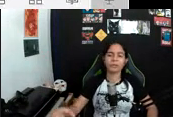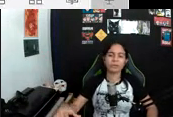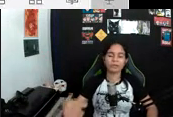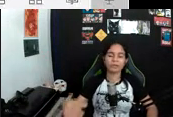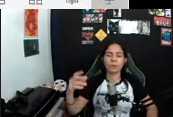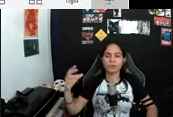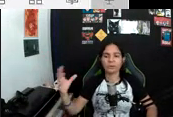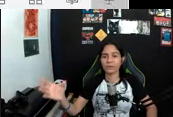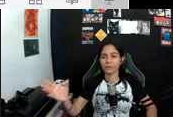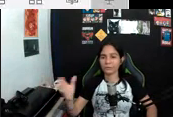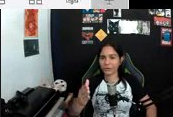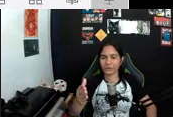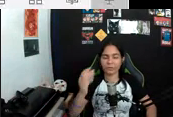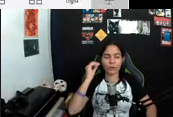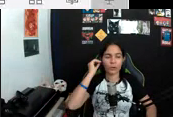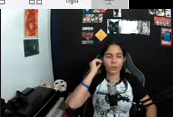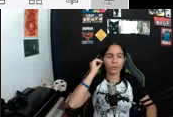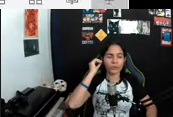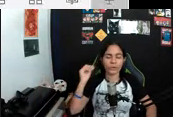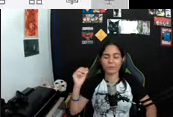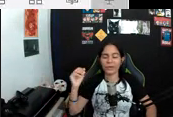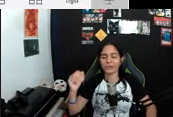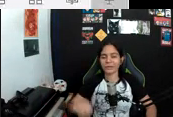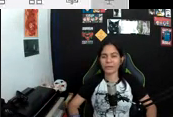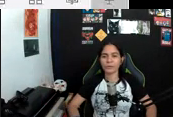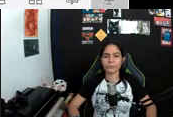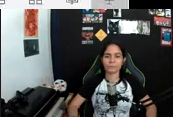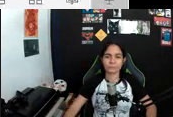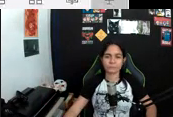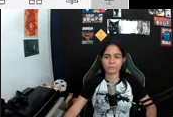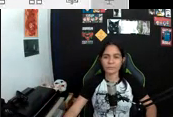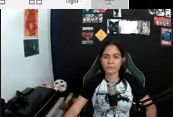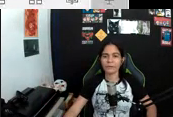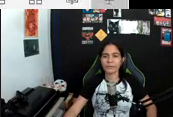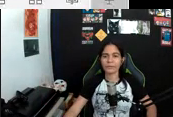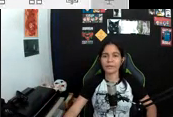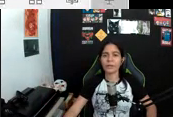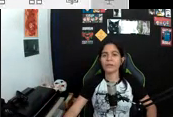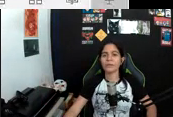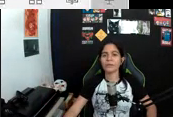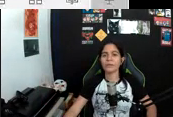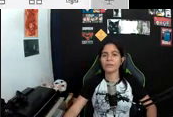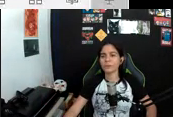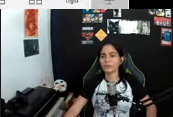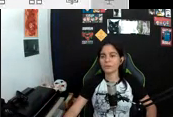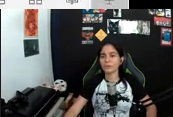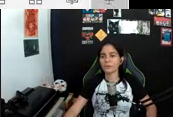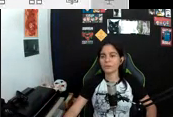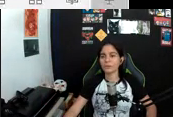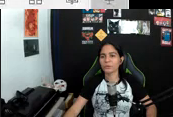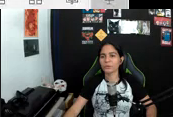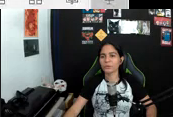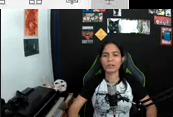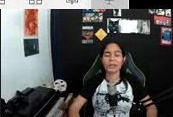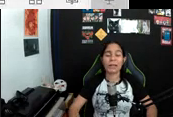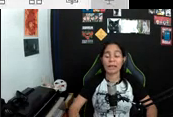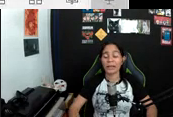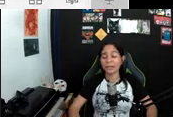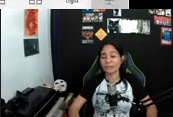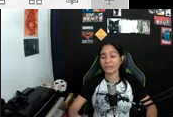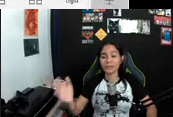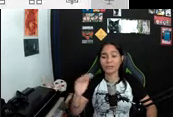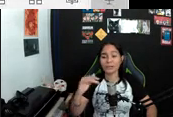principalmente no ambiente de saúde, onde a gente, como mostrou na imagem anterior, né, vai ter sei quantas pessoas no mesmo